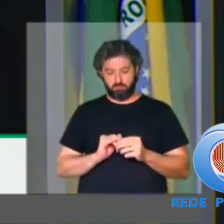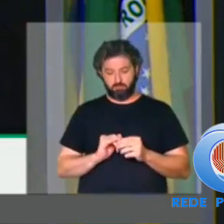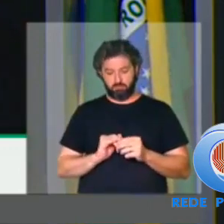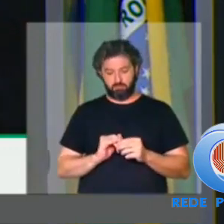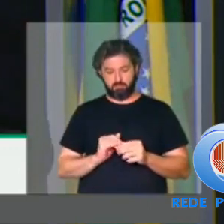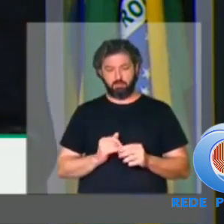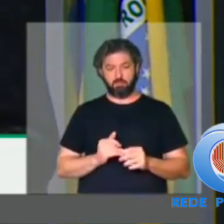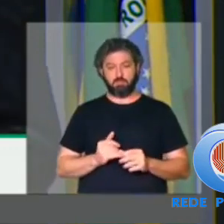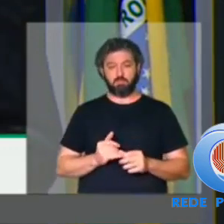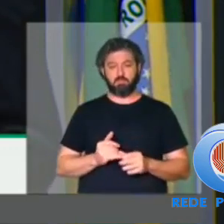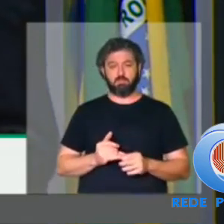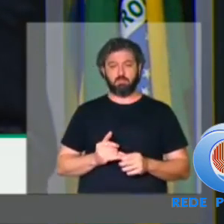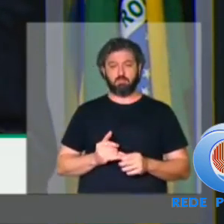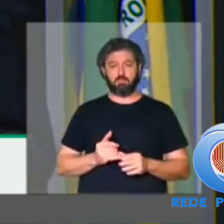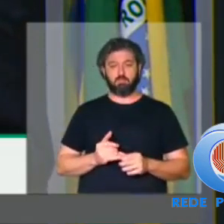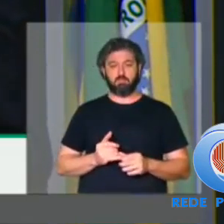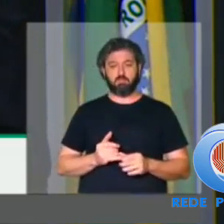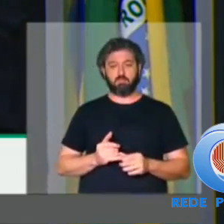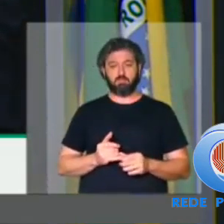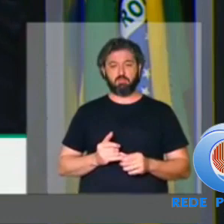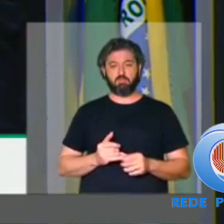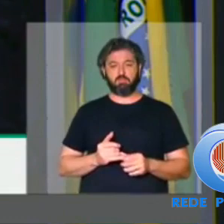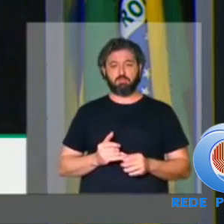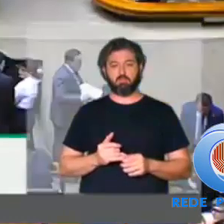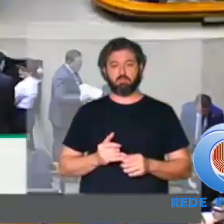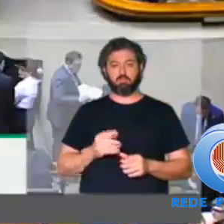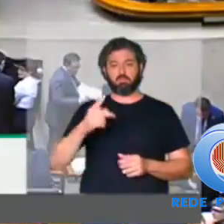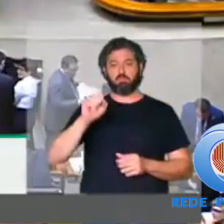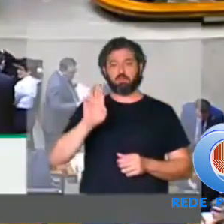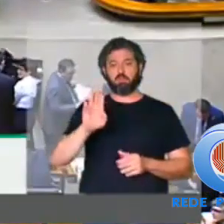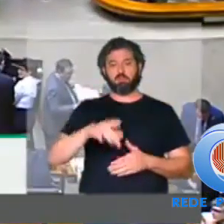O governo que quer... Pela liderança do PSB.